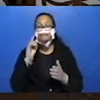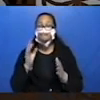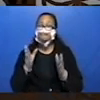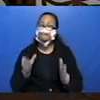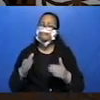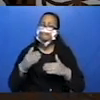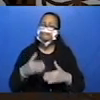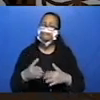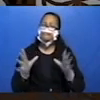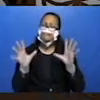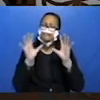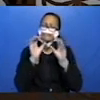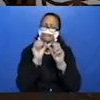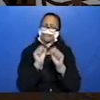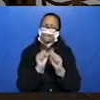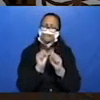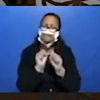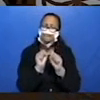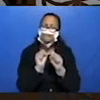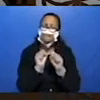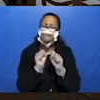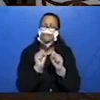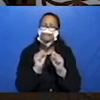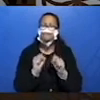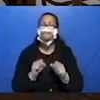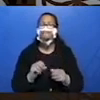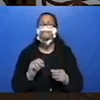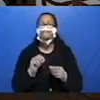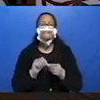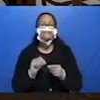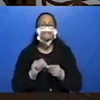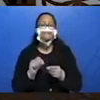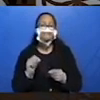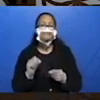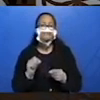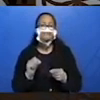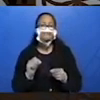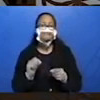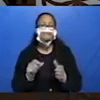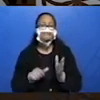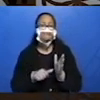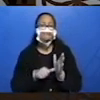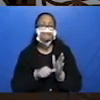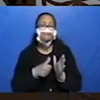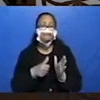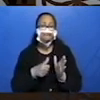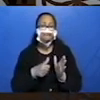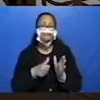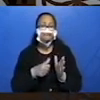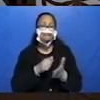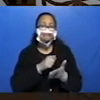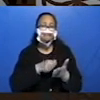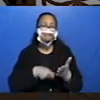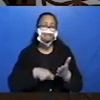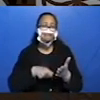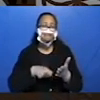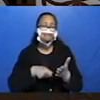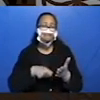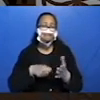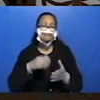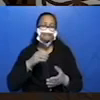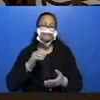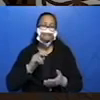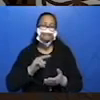escuro. Como que nós vamos montar? Primeiro, já está marcado meus copos. Depois eu vou